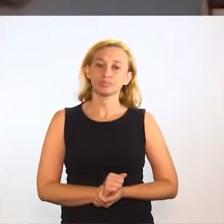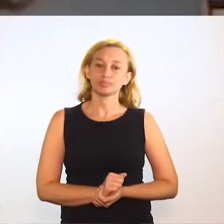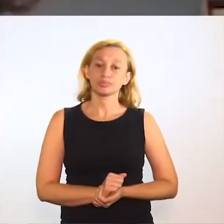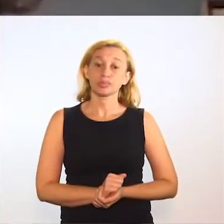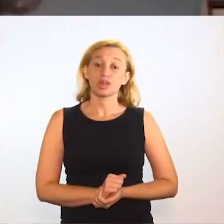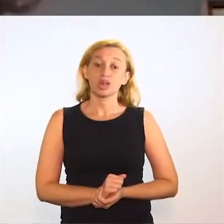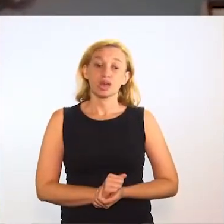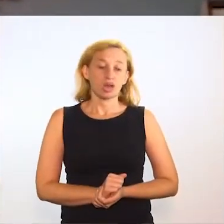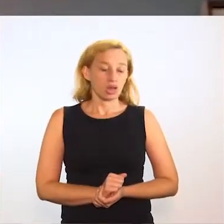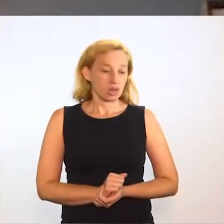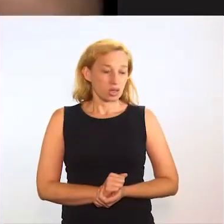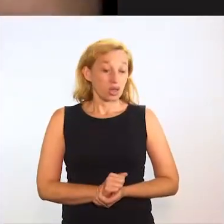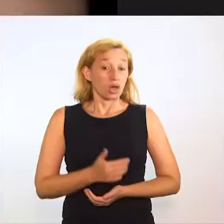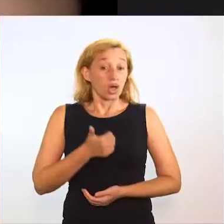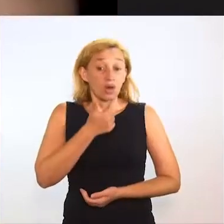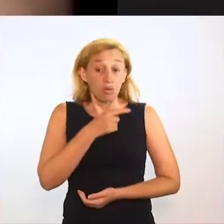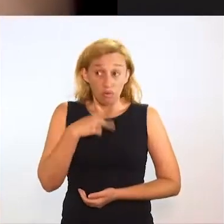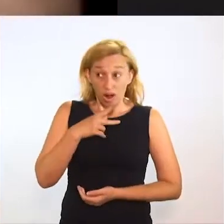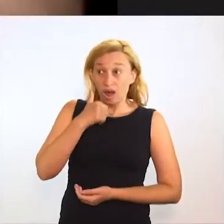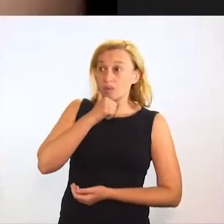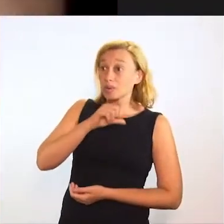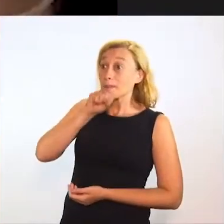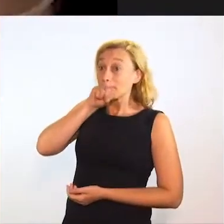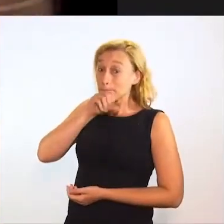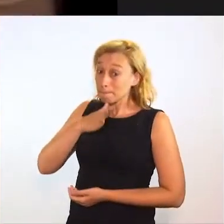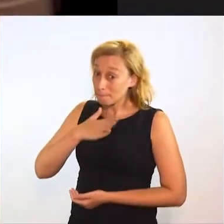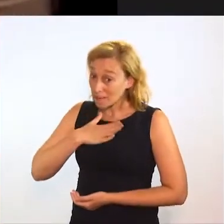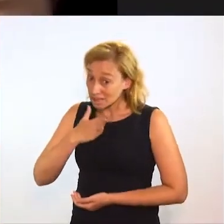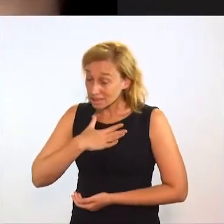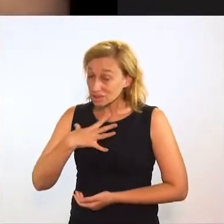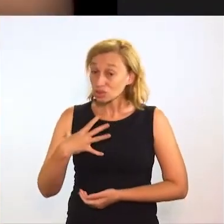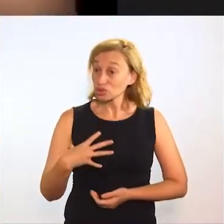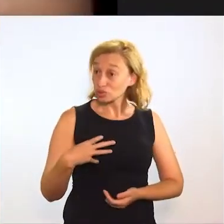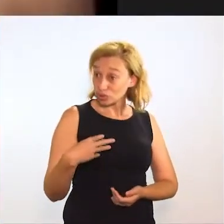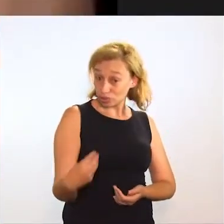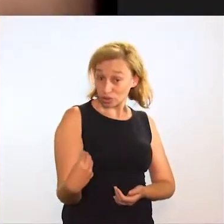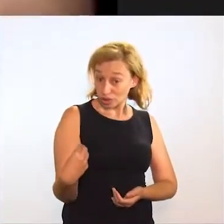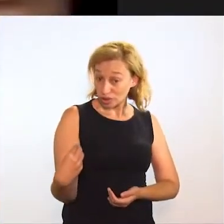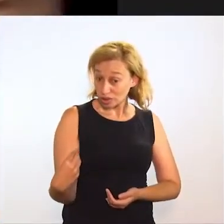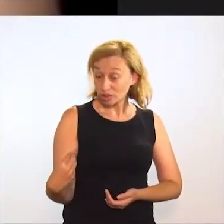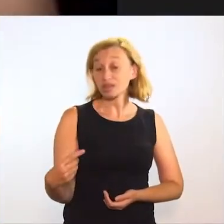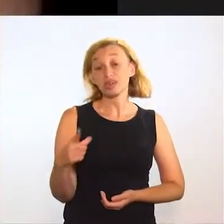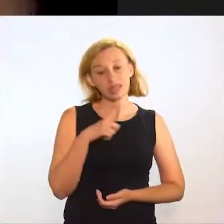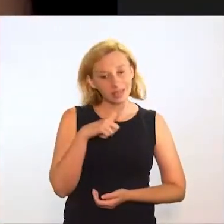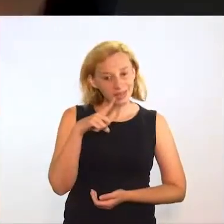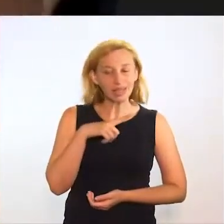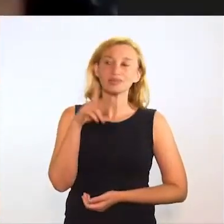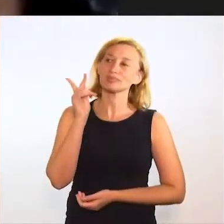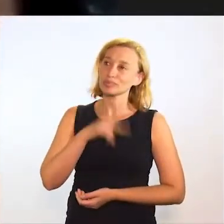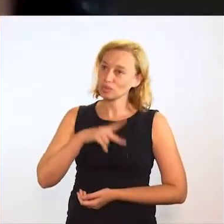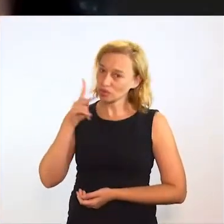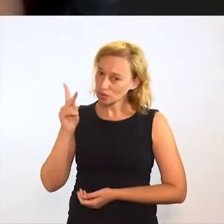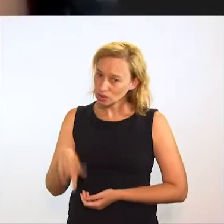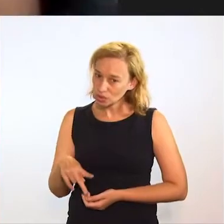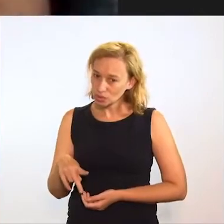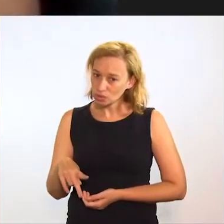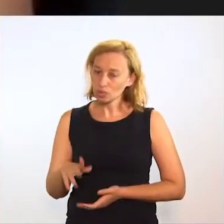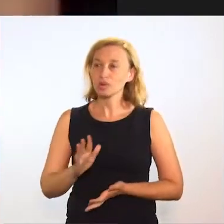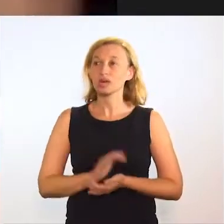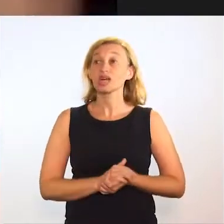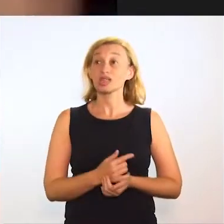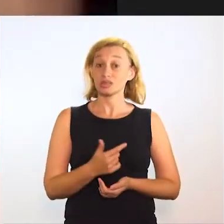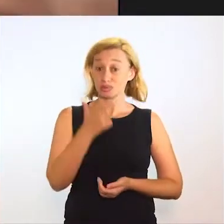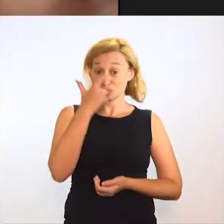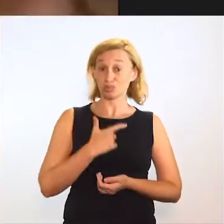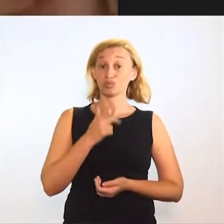relação? Eu vou comentar enquanto mãe, né, dos meus filhos que têm professores